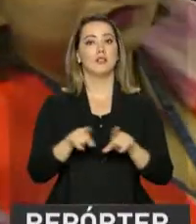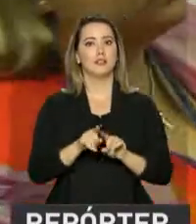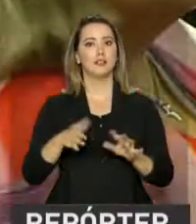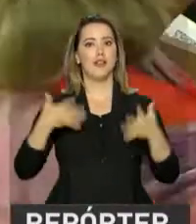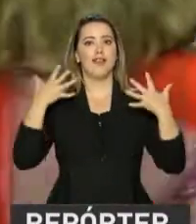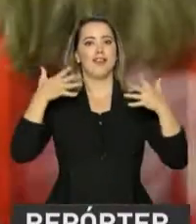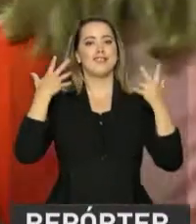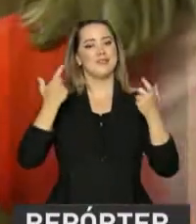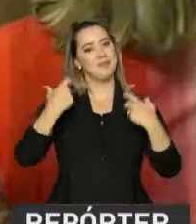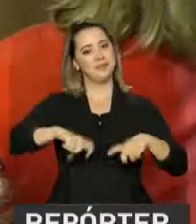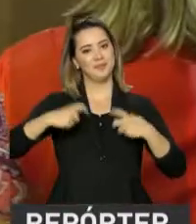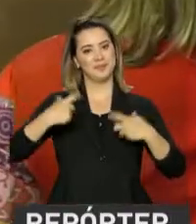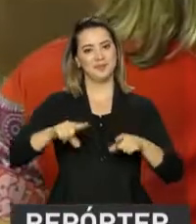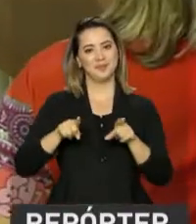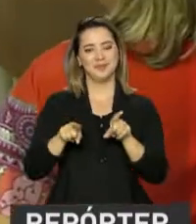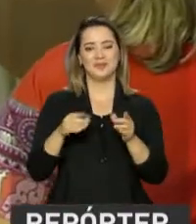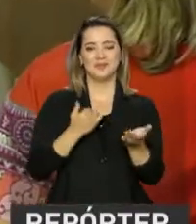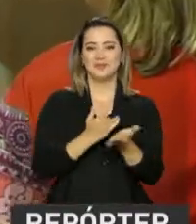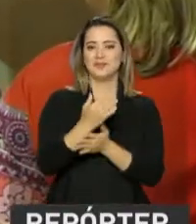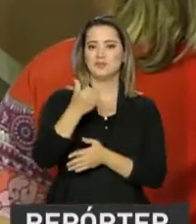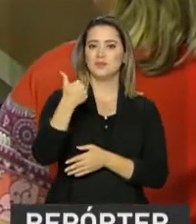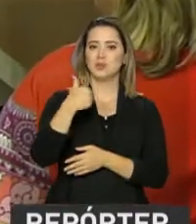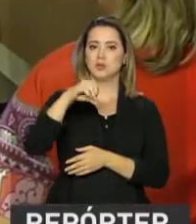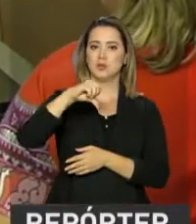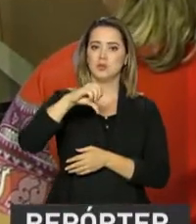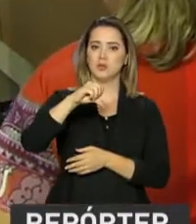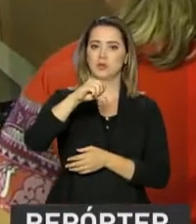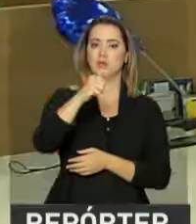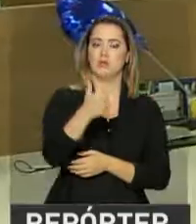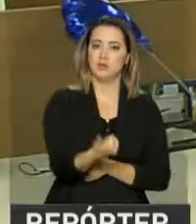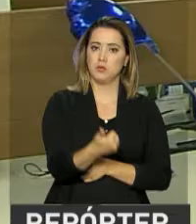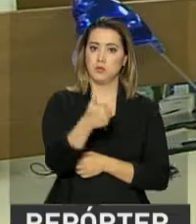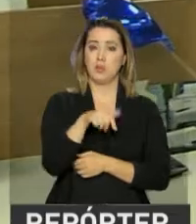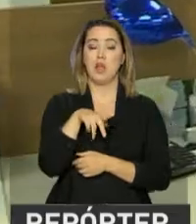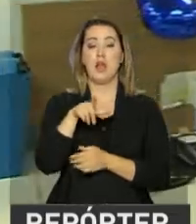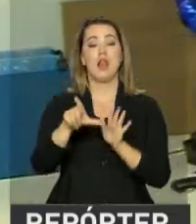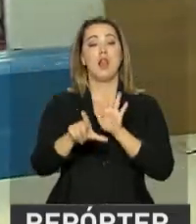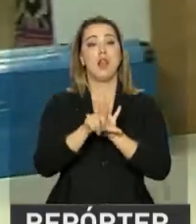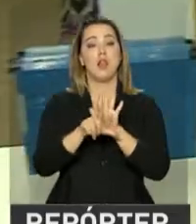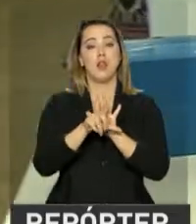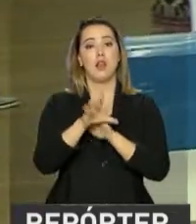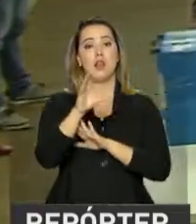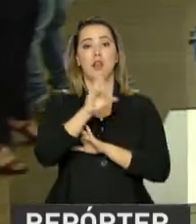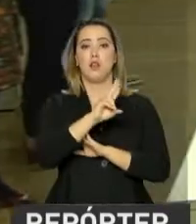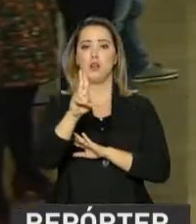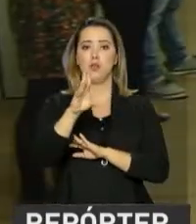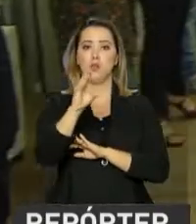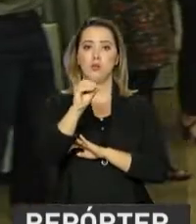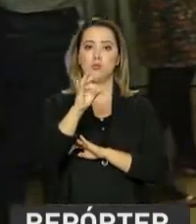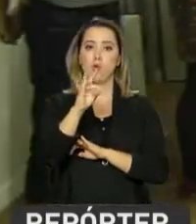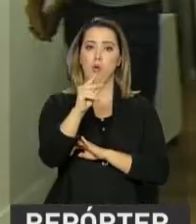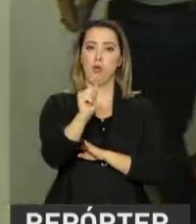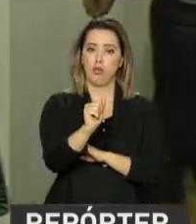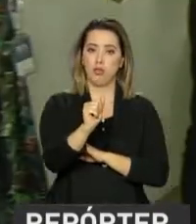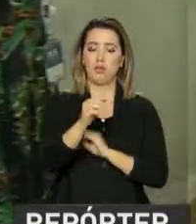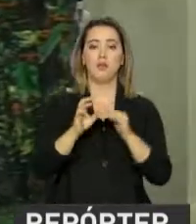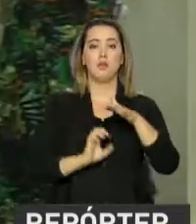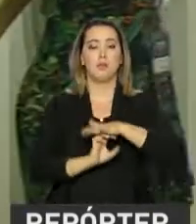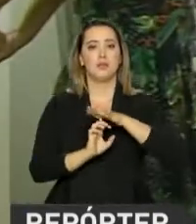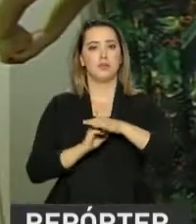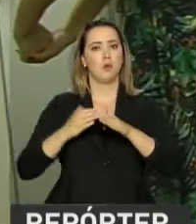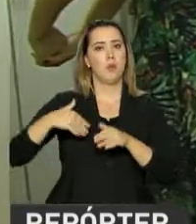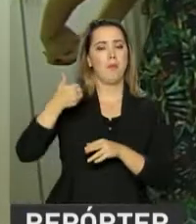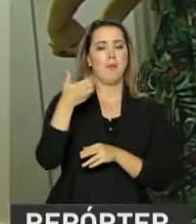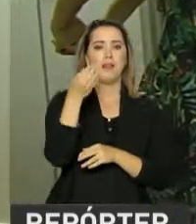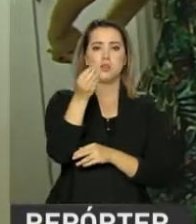ambiente desde 1991 a lei de cotas obriga empresas com mais de 100 funcionários a contratar